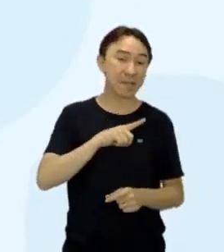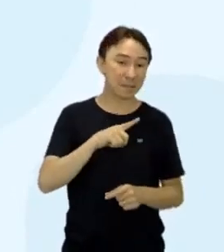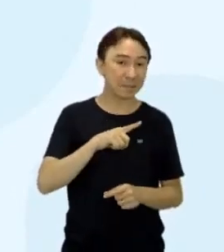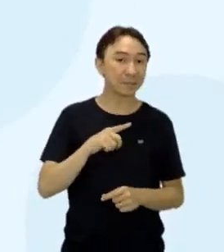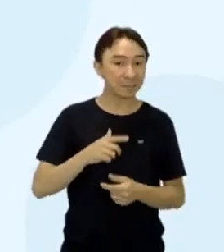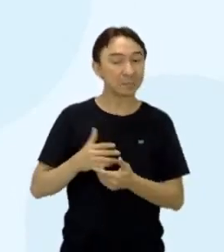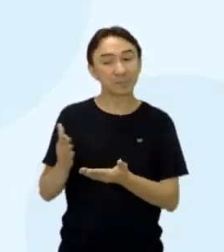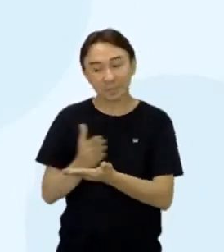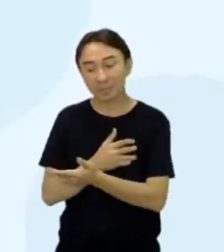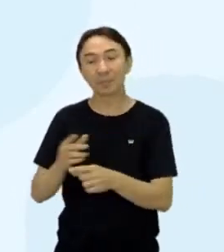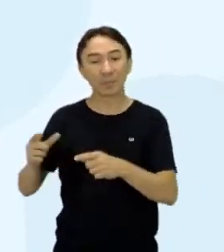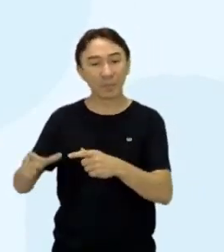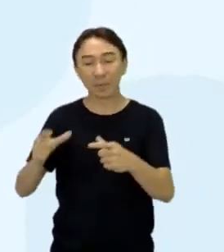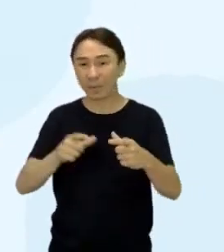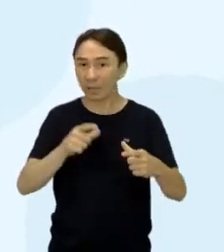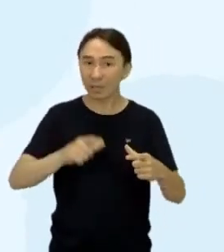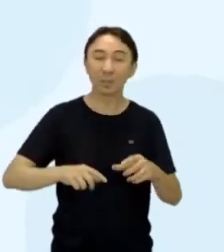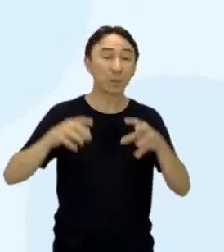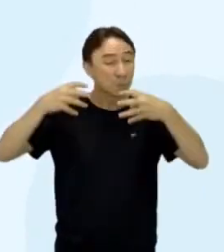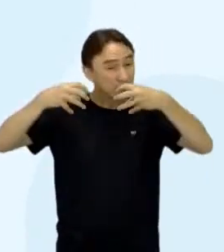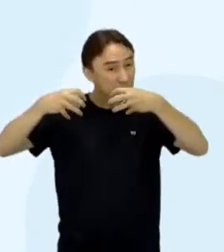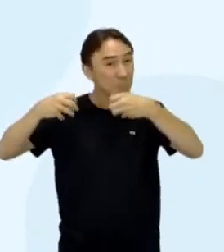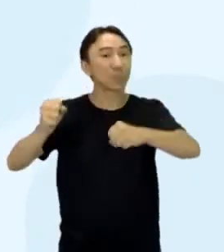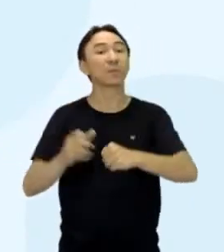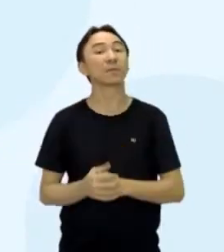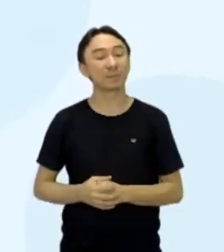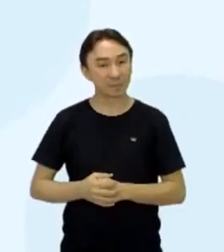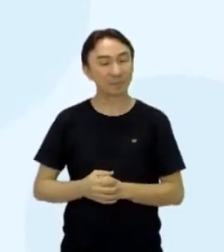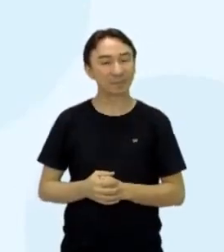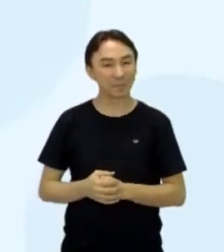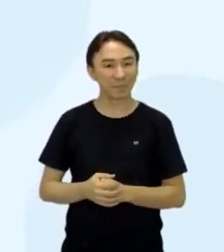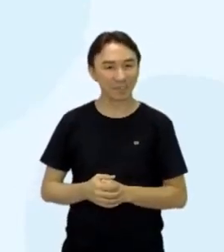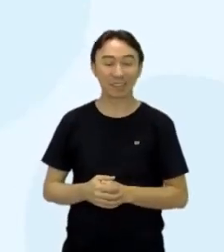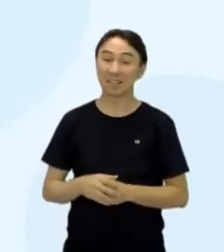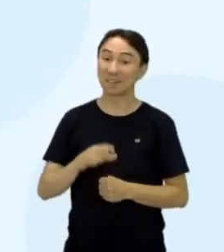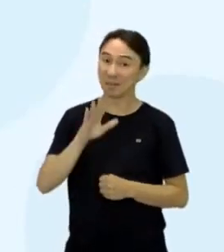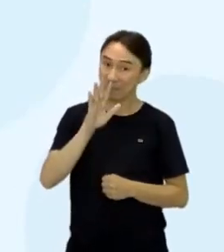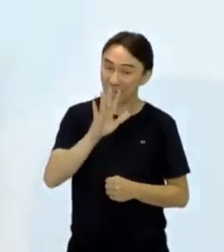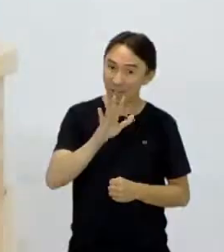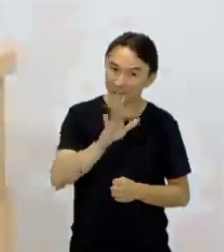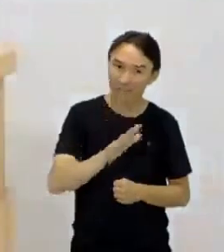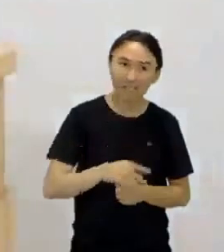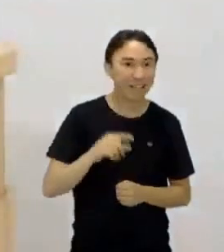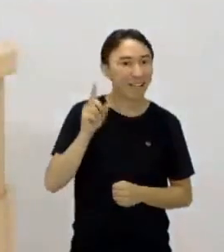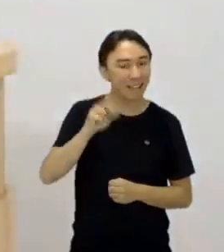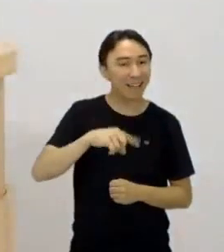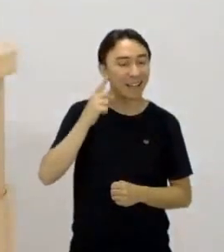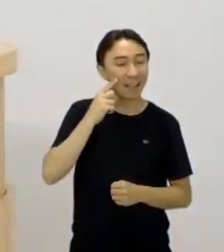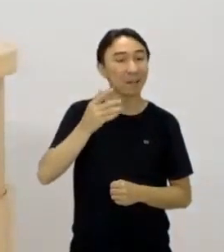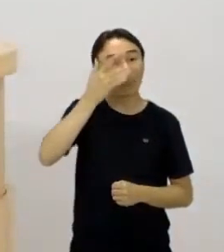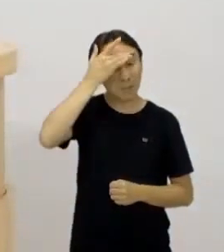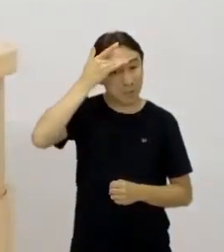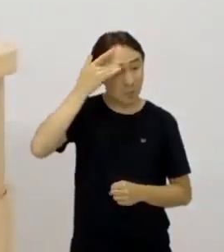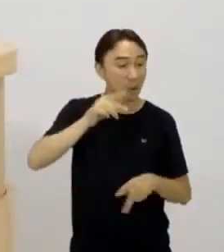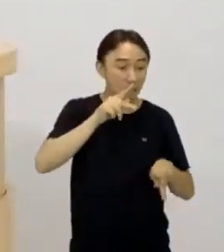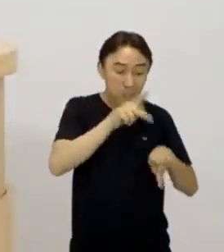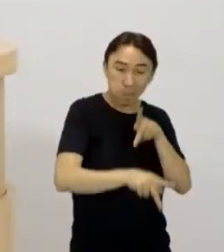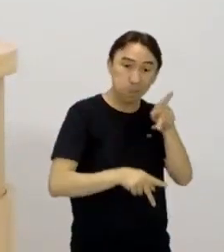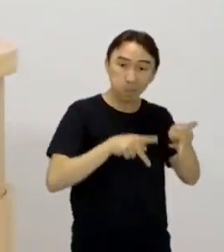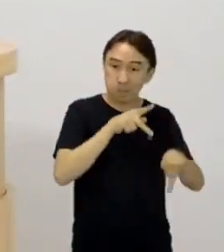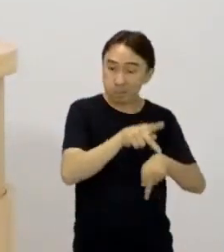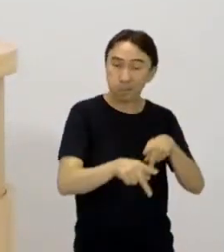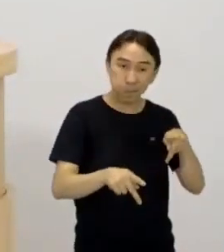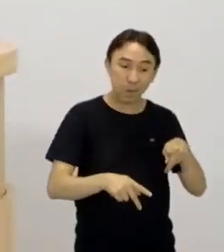são menores. Então a relação, quando a gente fala da densidade demográfica, é a população relativa. Por isso que